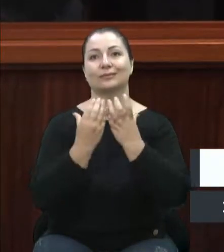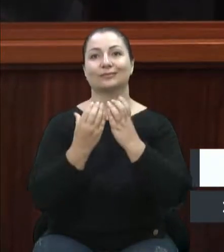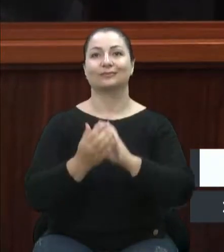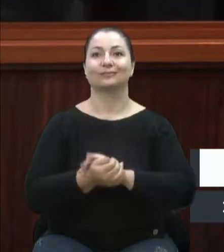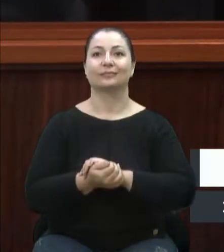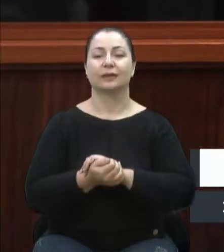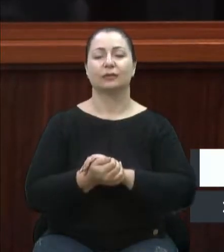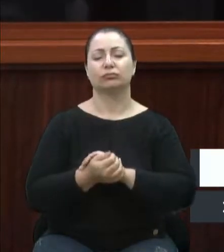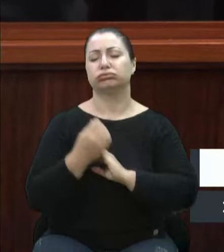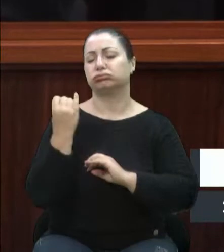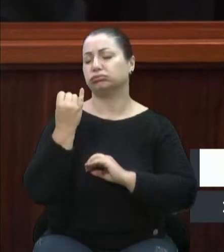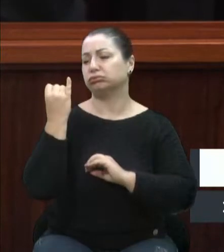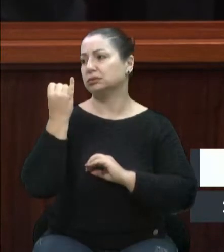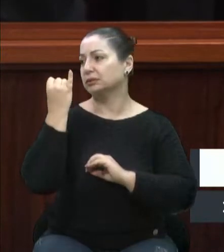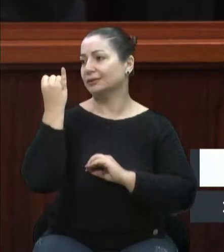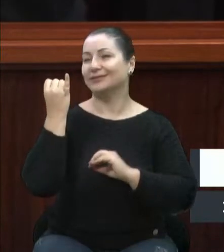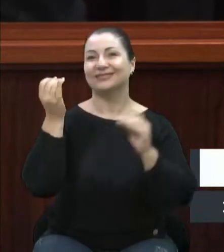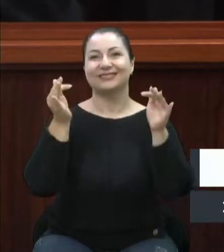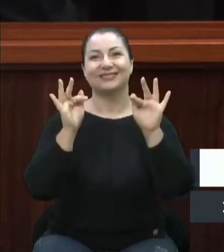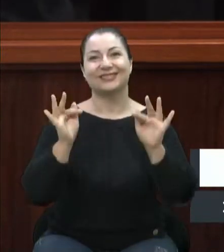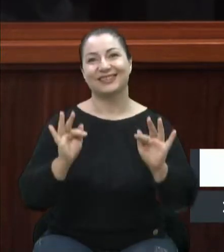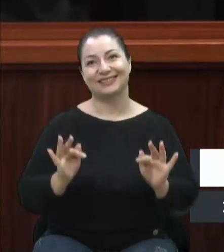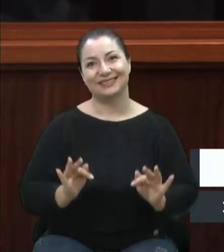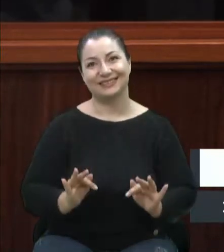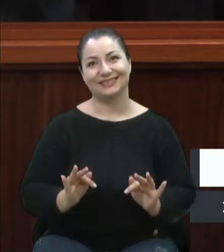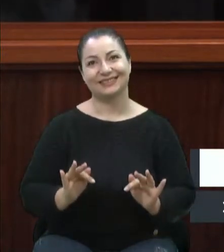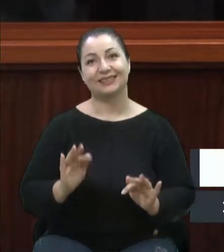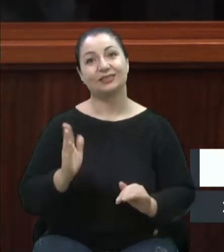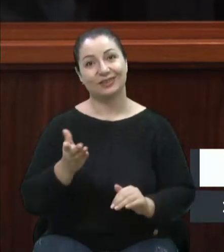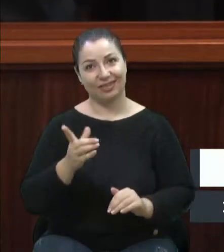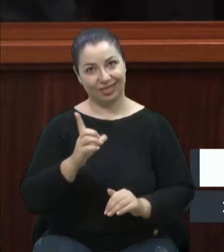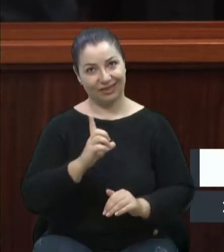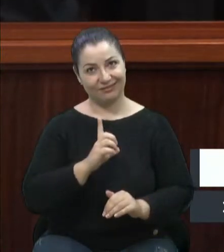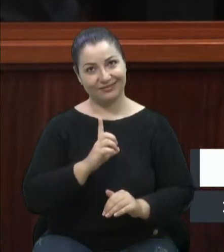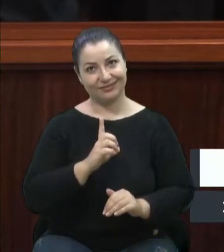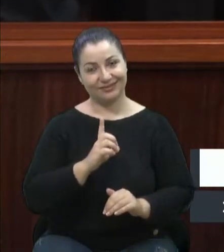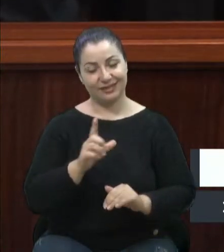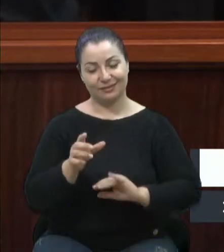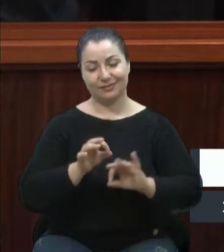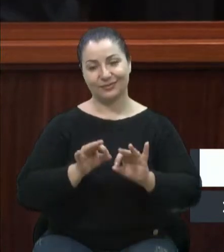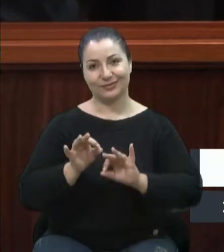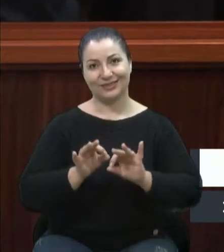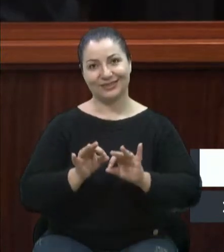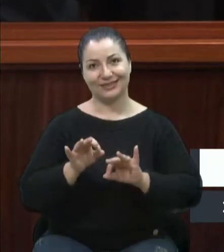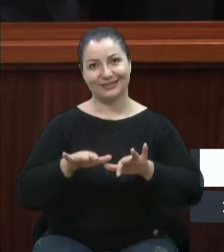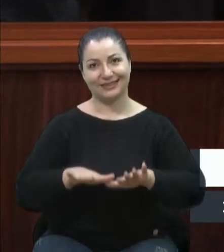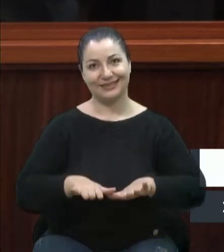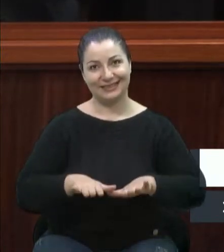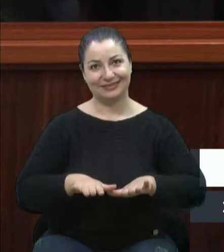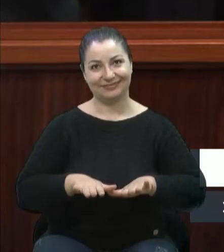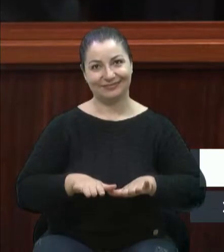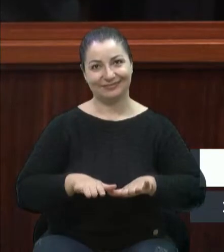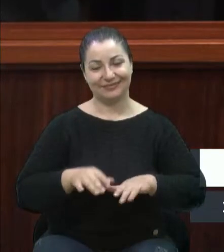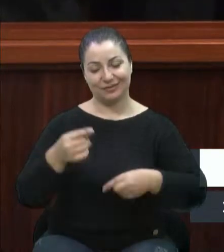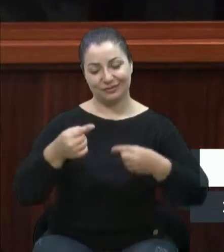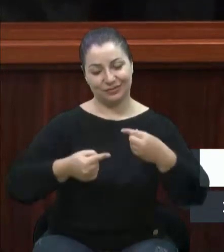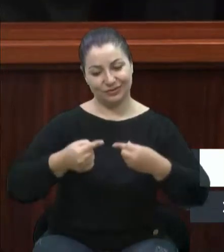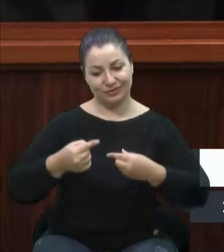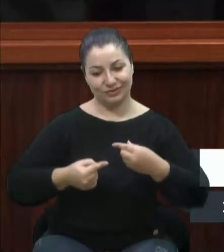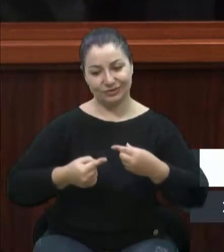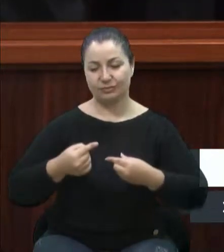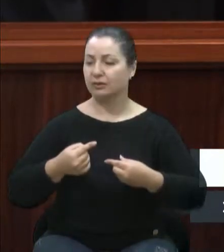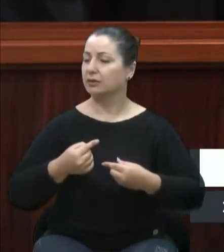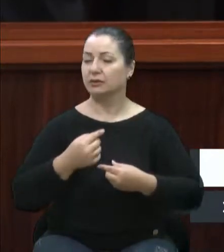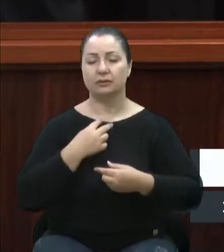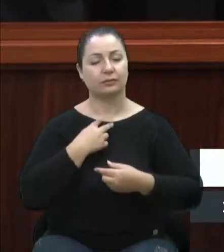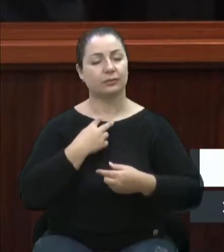isso é muito importante, fico muito feliz em já termos esse projeto aqui em primeira discussão. Não poderia